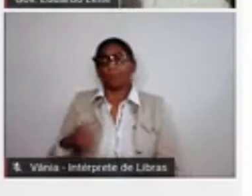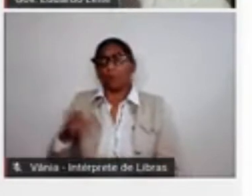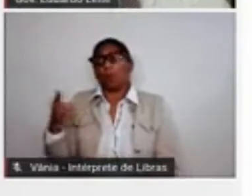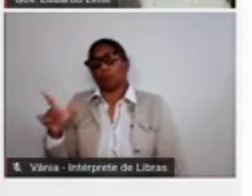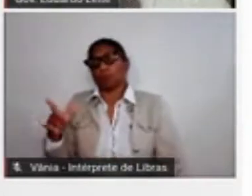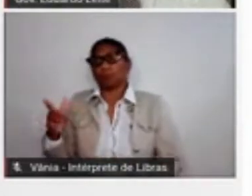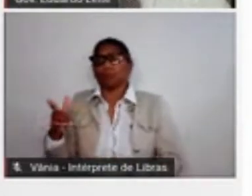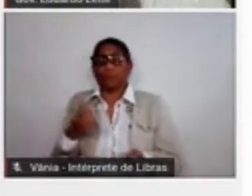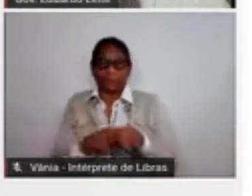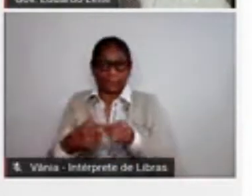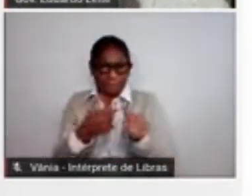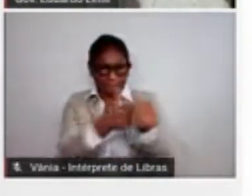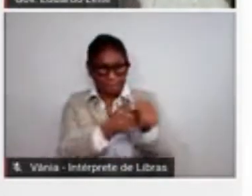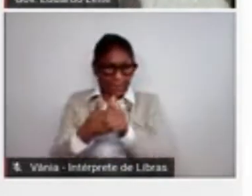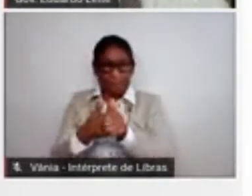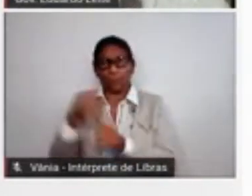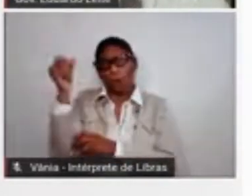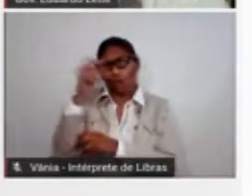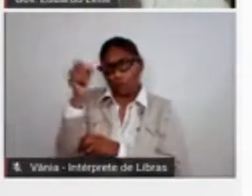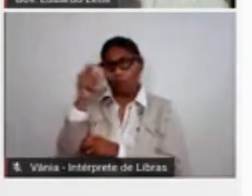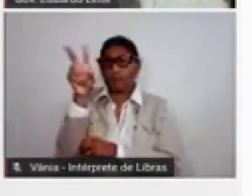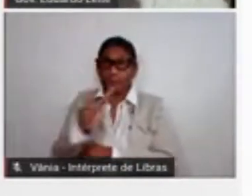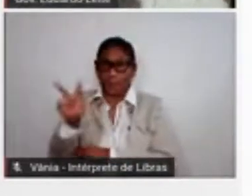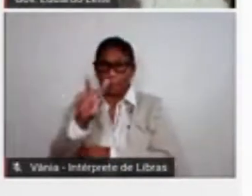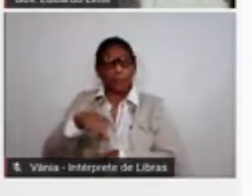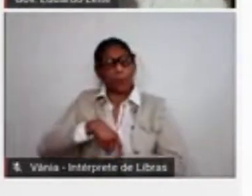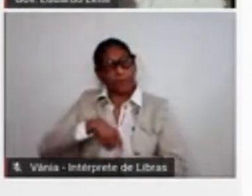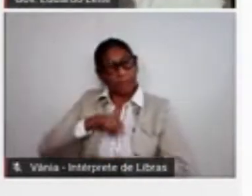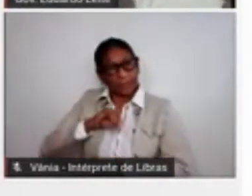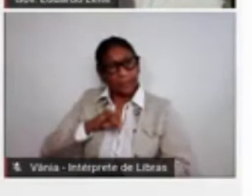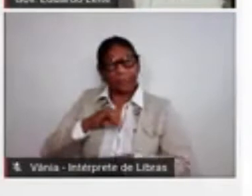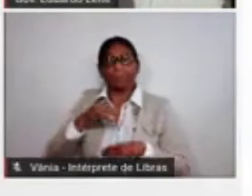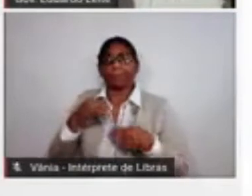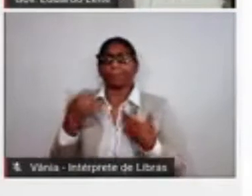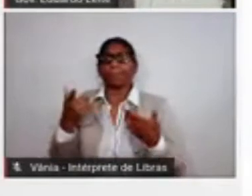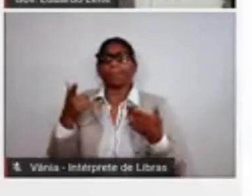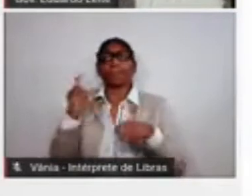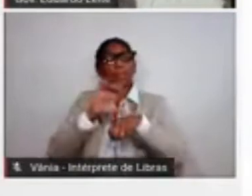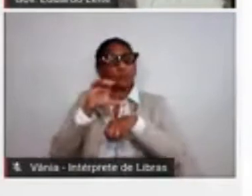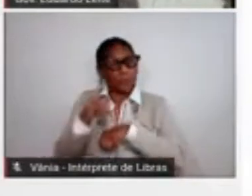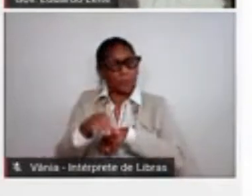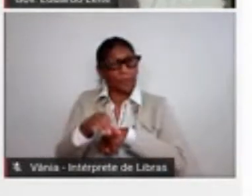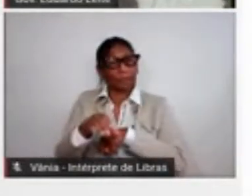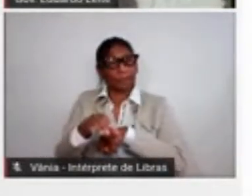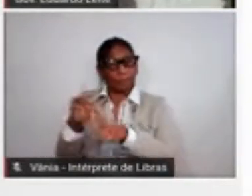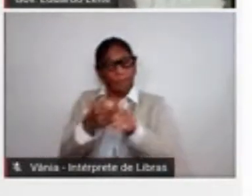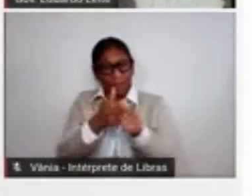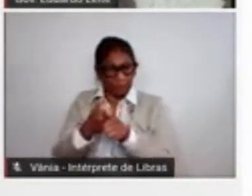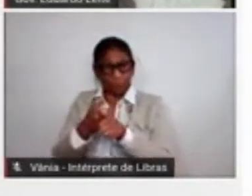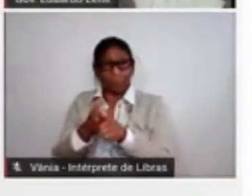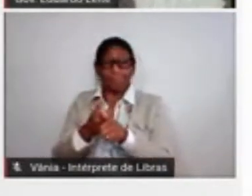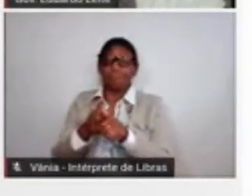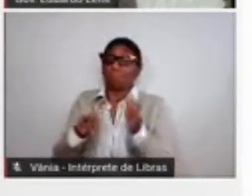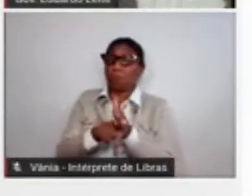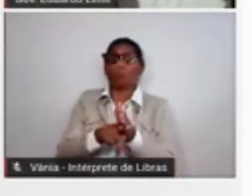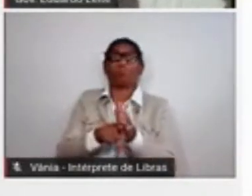como Alvorada, Viamão, Gravataí, Cachoeirinha, além da capital do estado, Porto